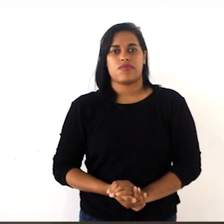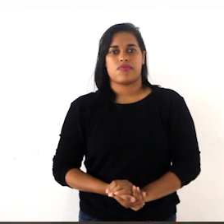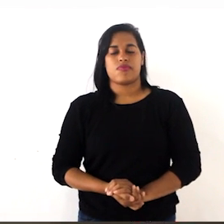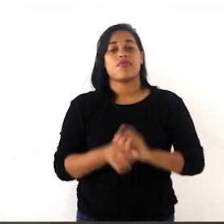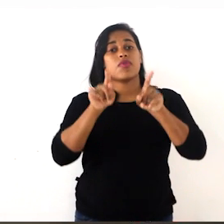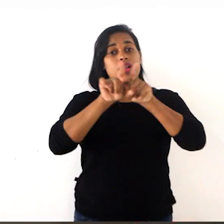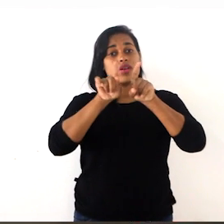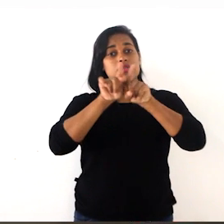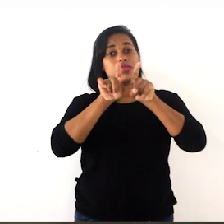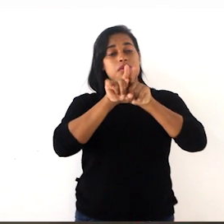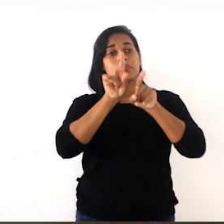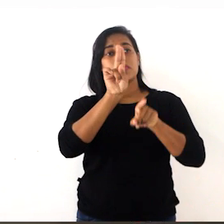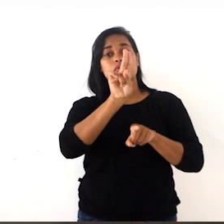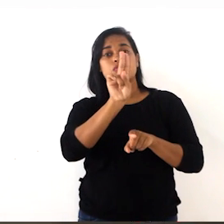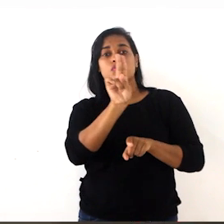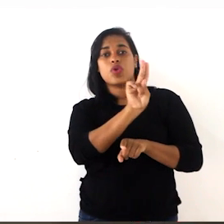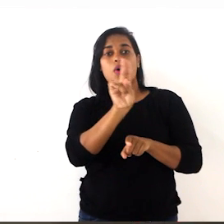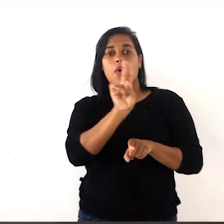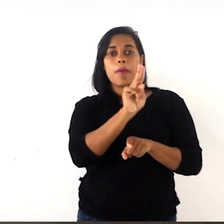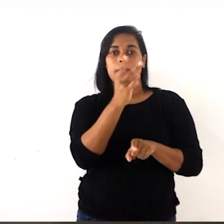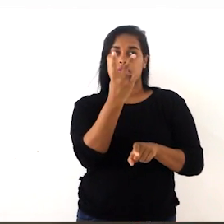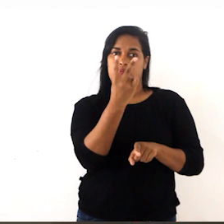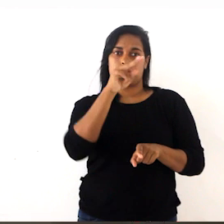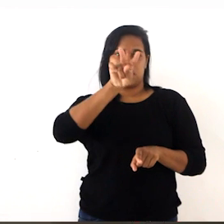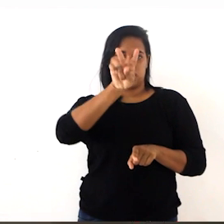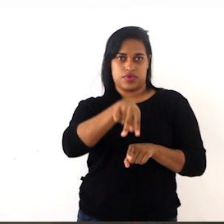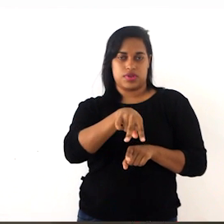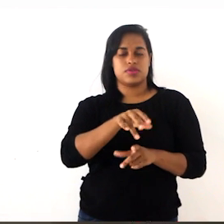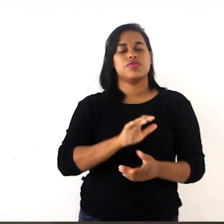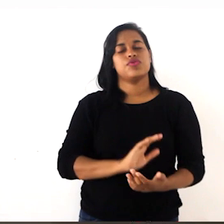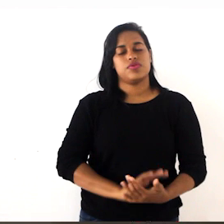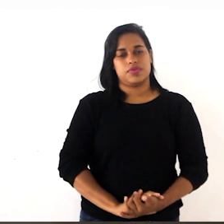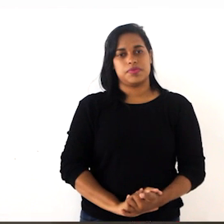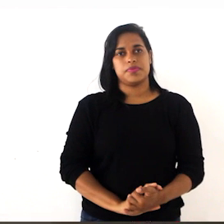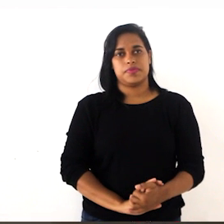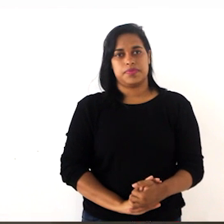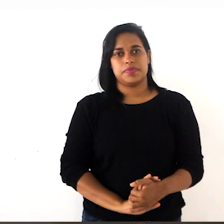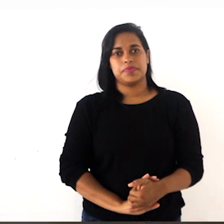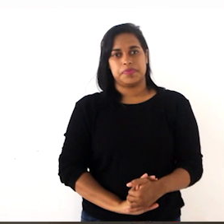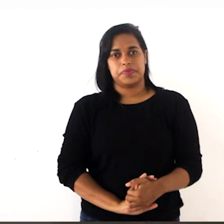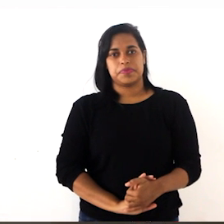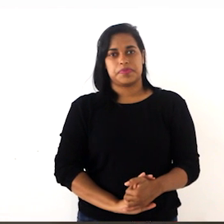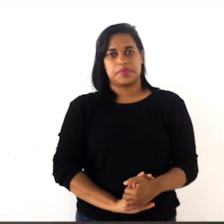E vamos chamar essa função duas vezes.